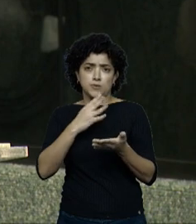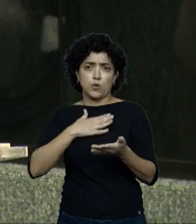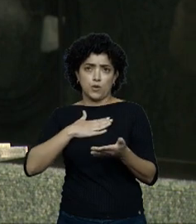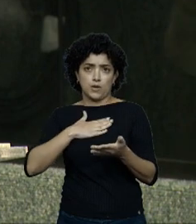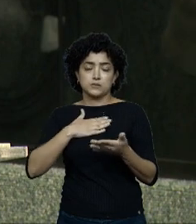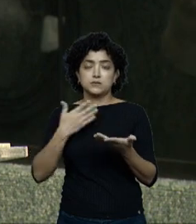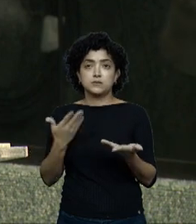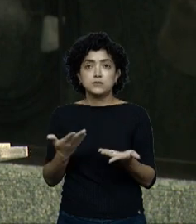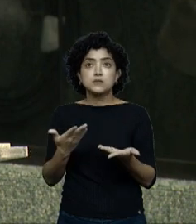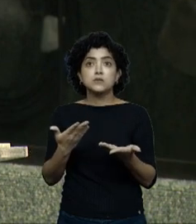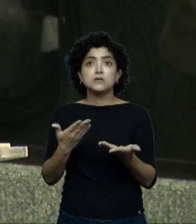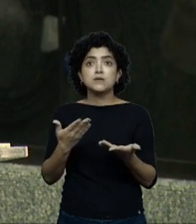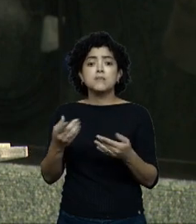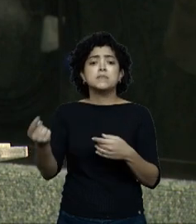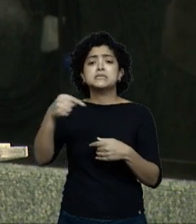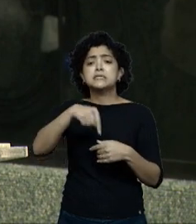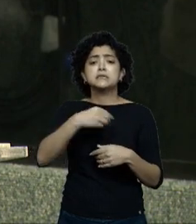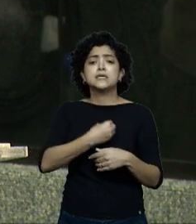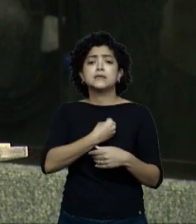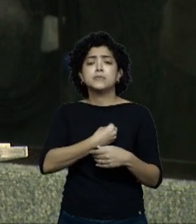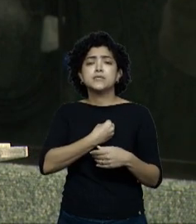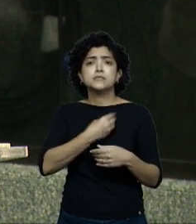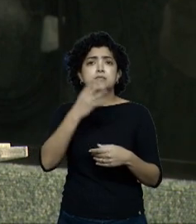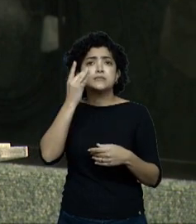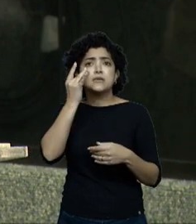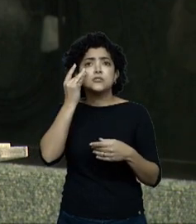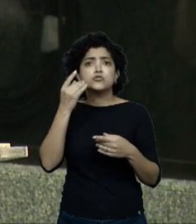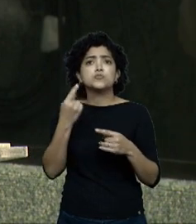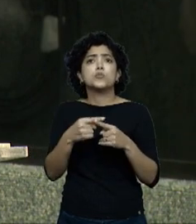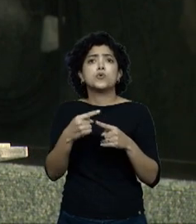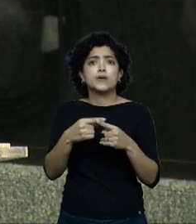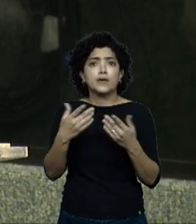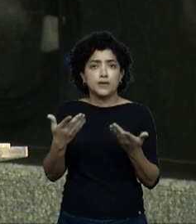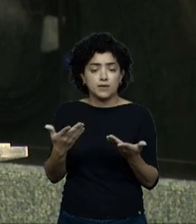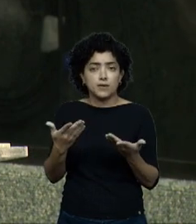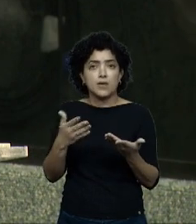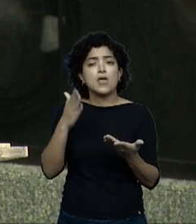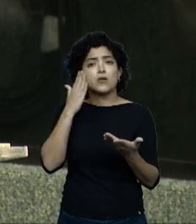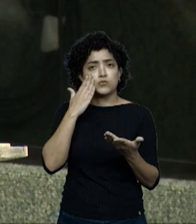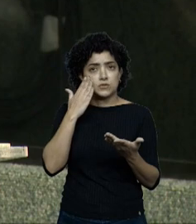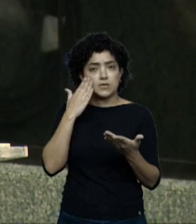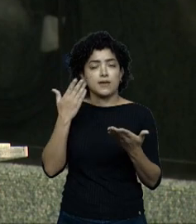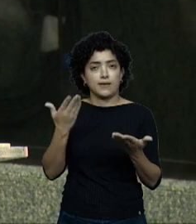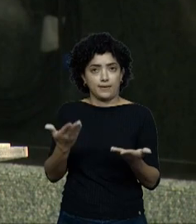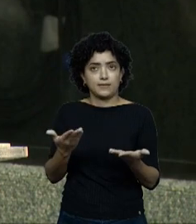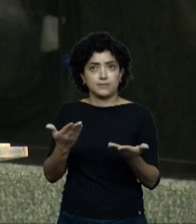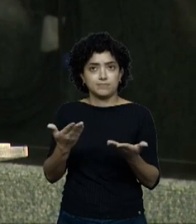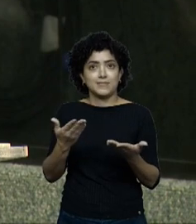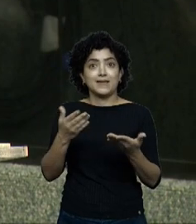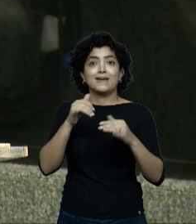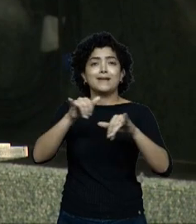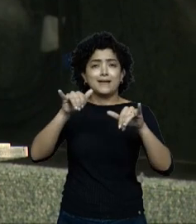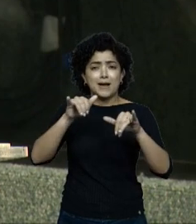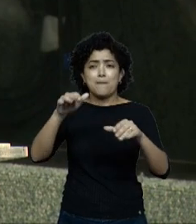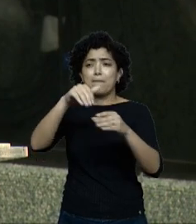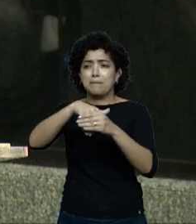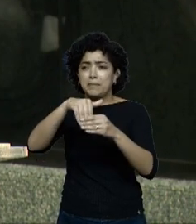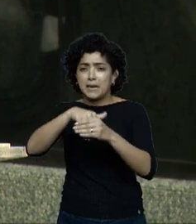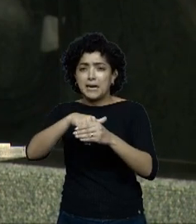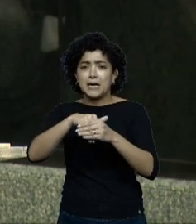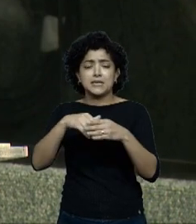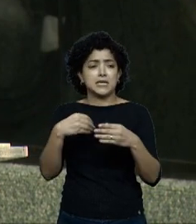porque que ele não está aqui presente nessa senhora mas eu sei porque ele está em campanha entregando